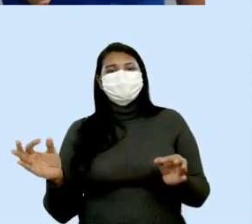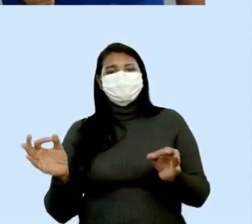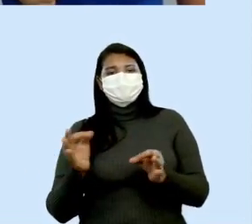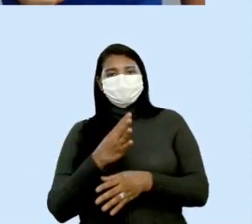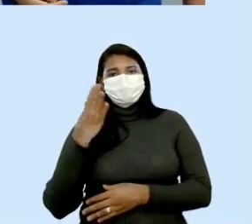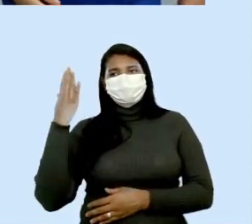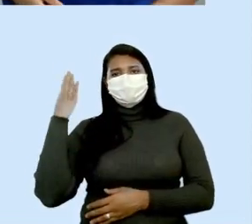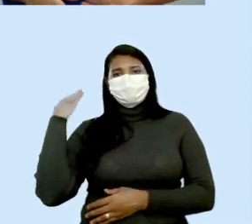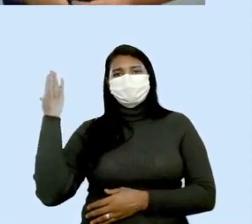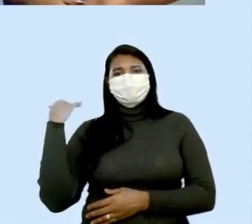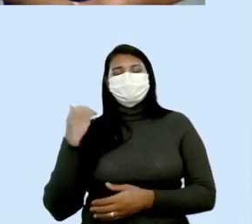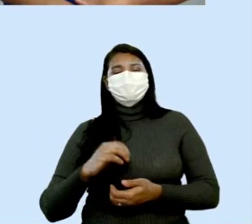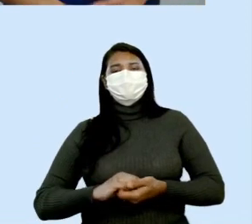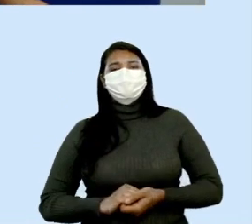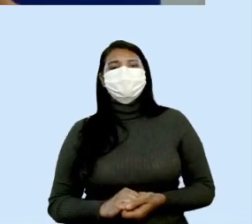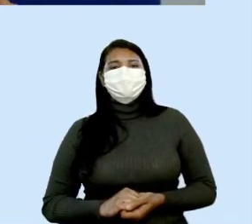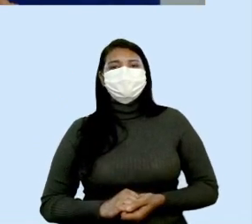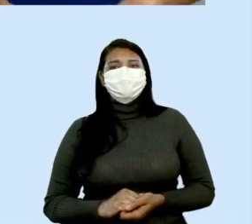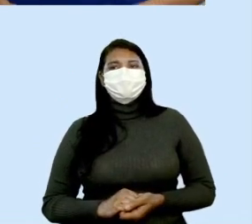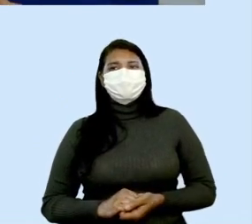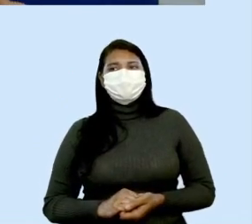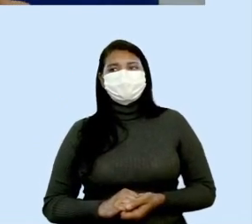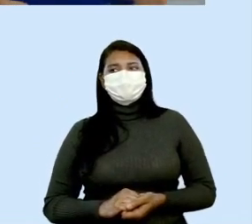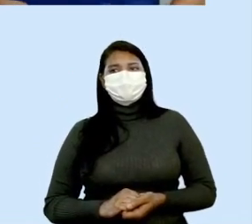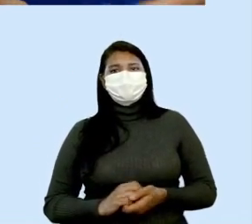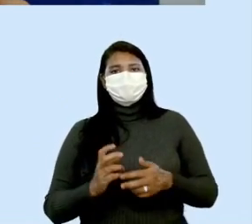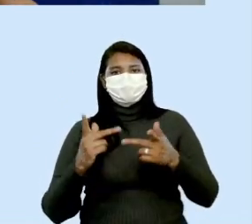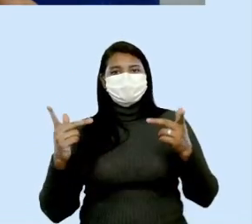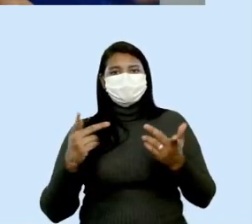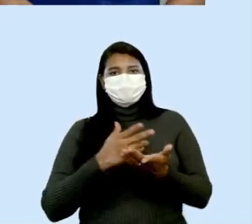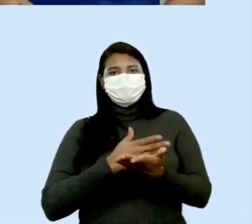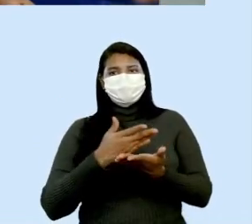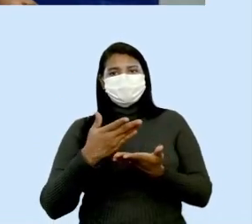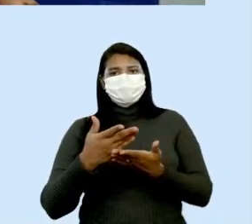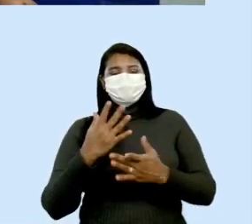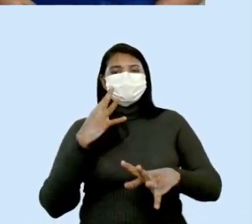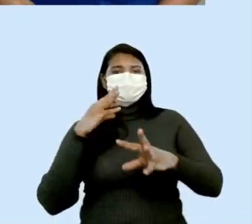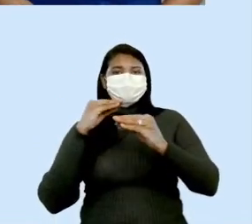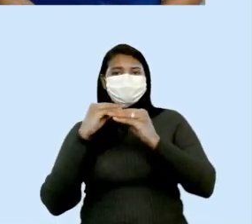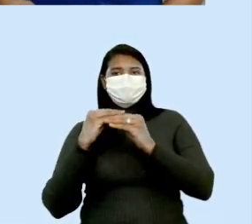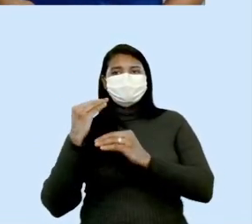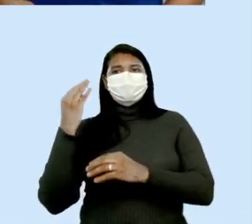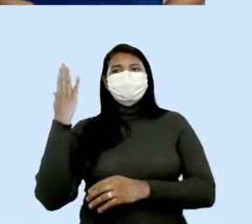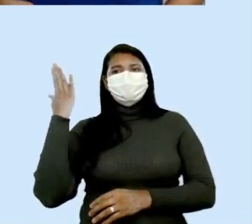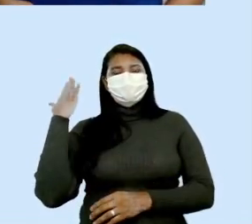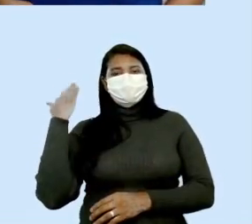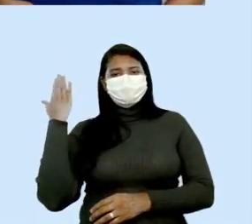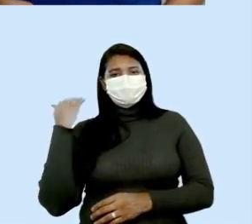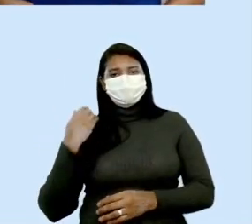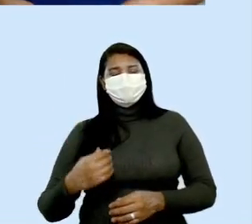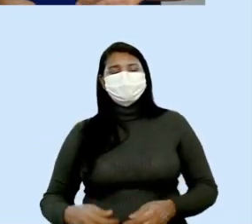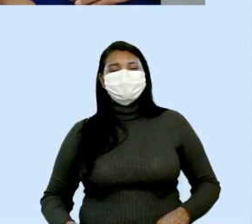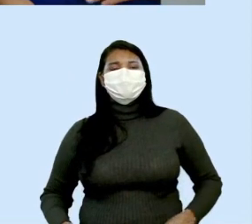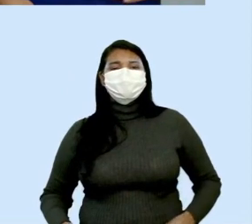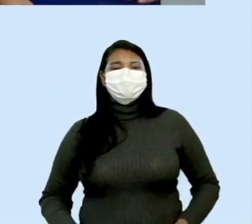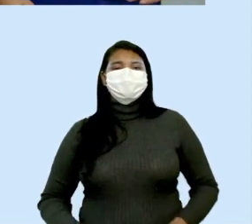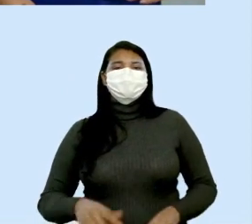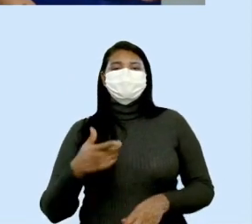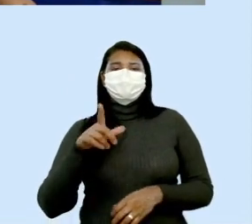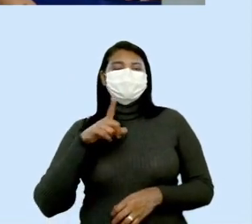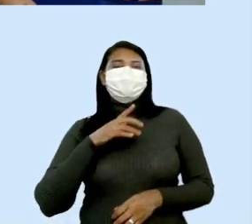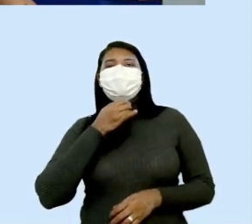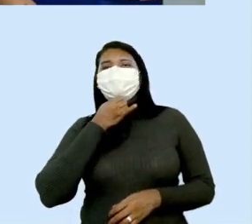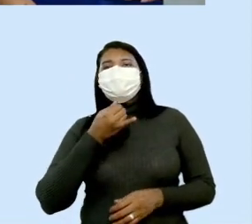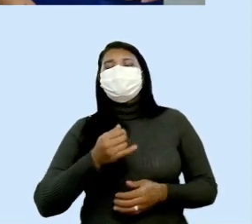no passado. Então, são ações iniciadas e concluídas no passado. Não tem isso